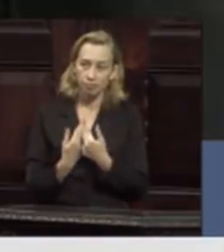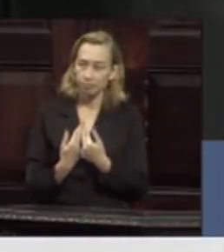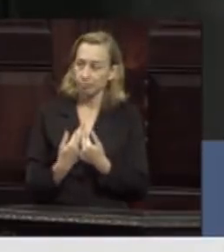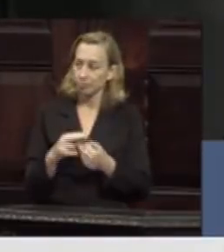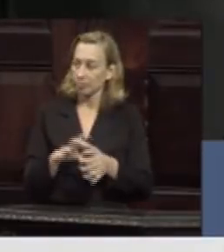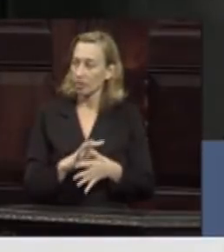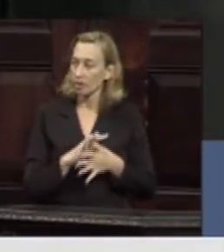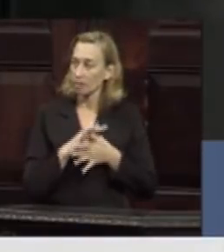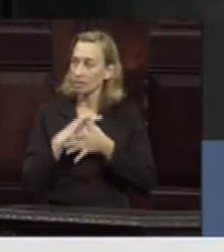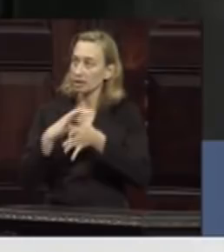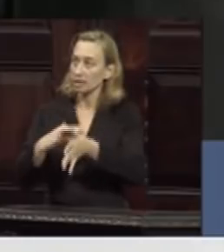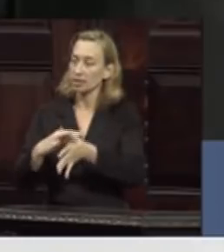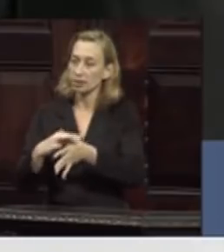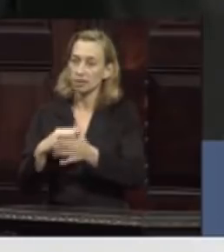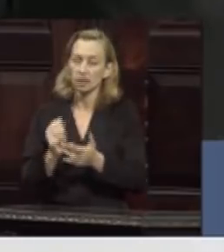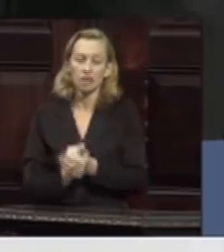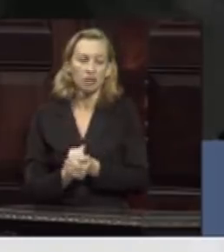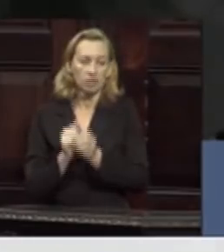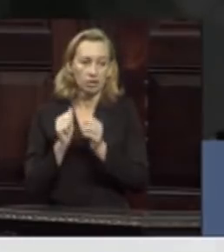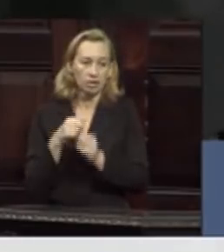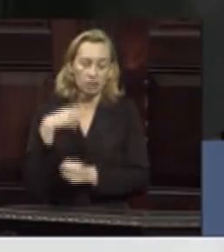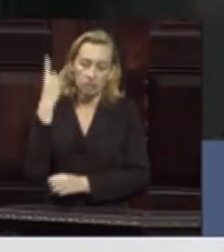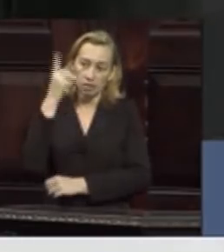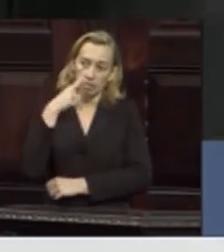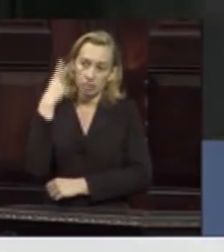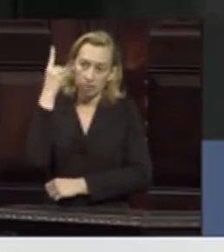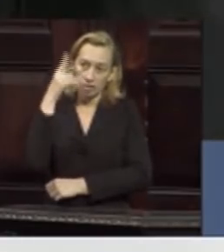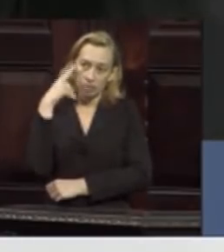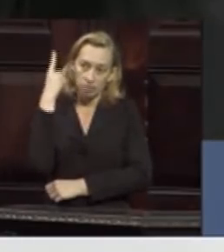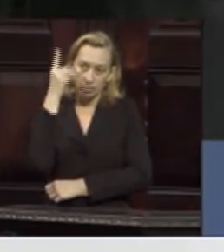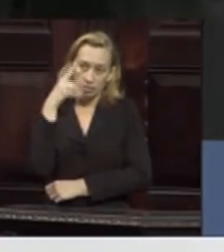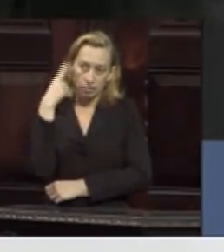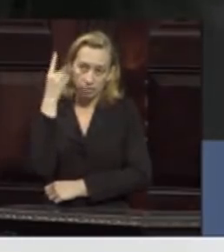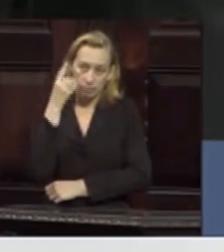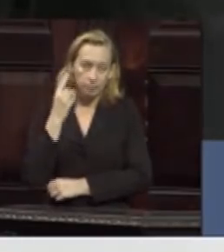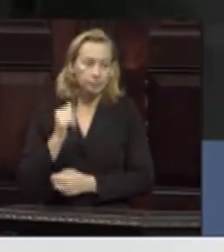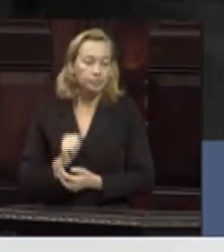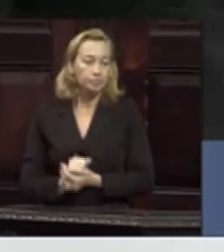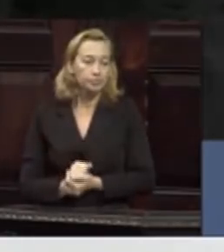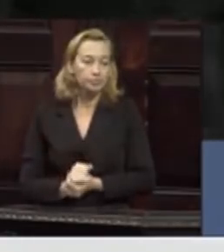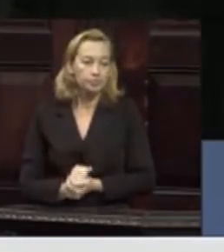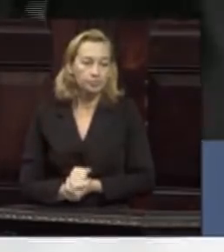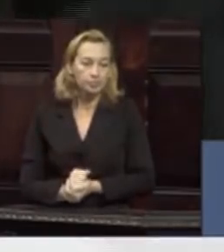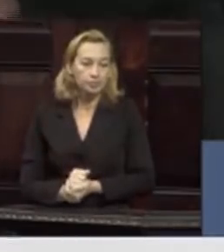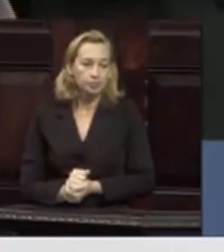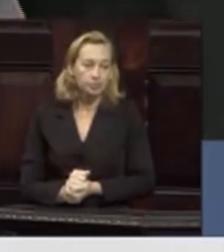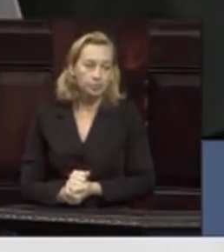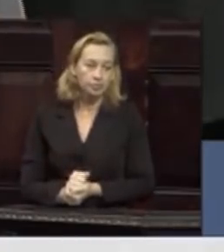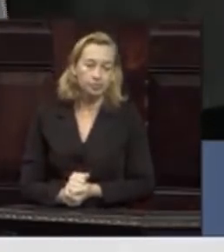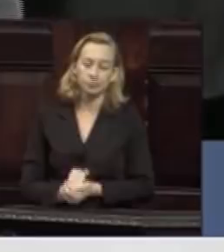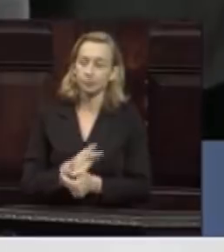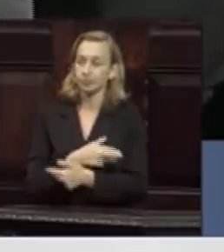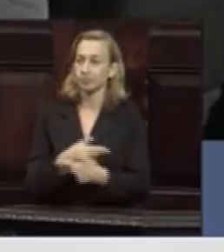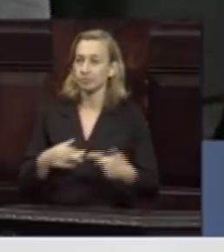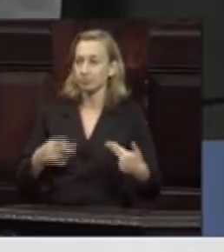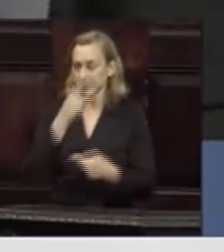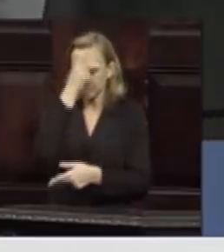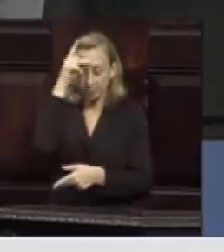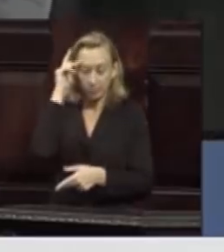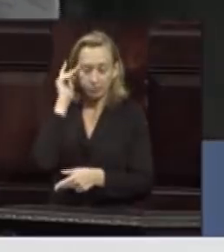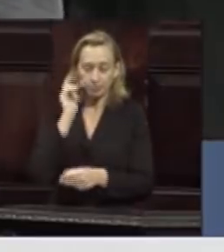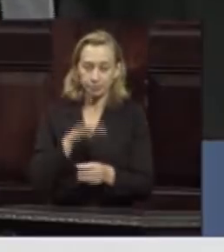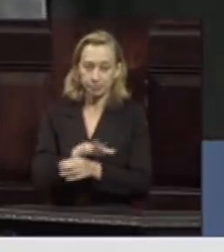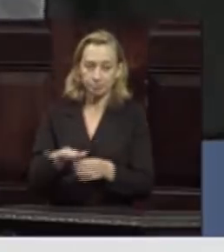os deputados também interessados, as lideranças sindicais dos vários segmentos da saúde, para que a